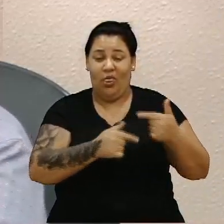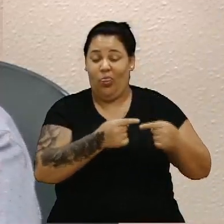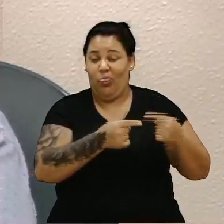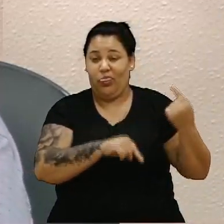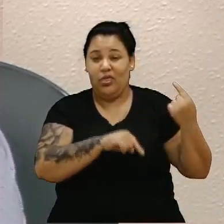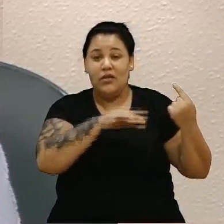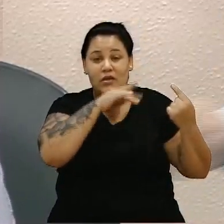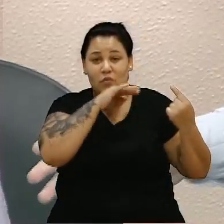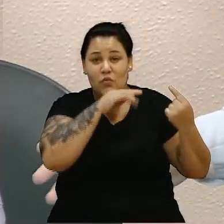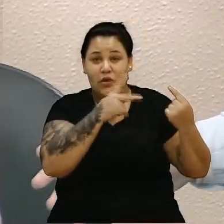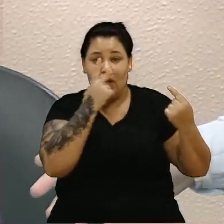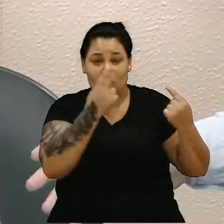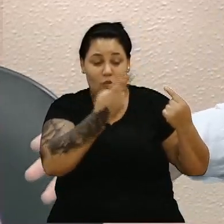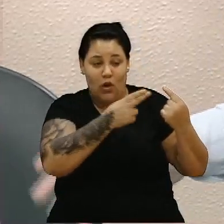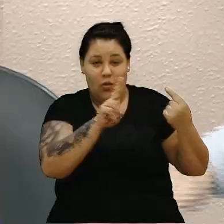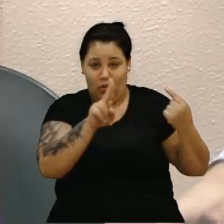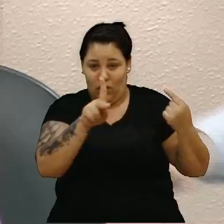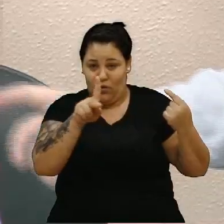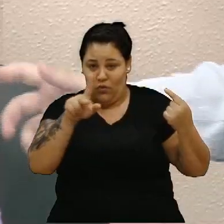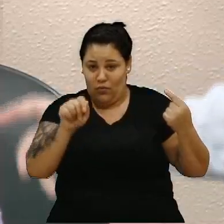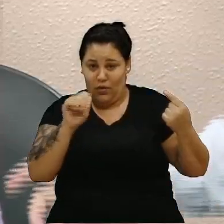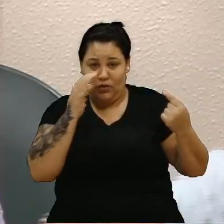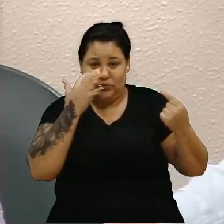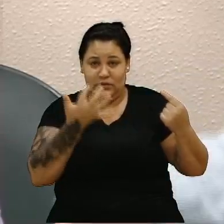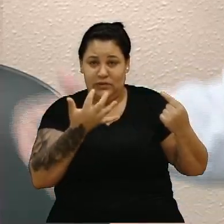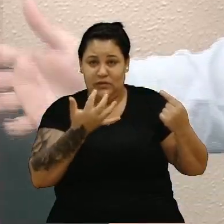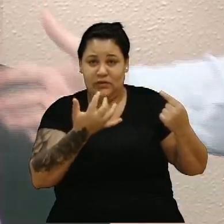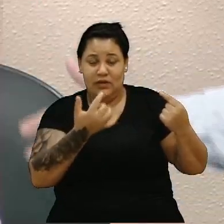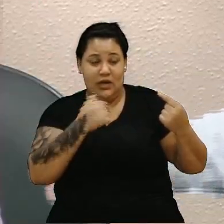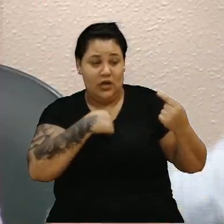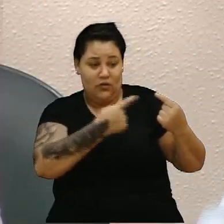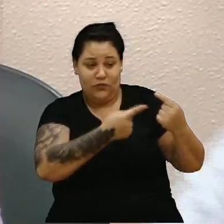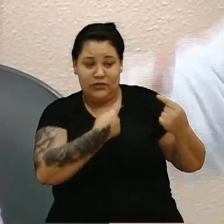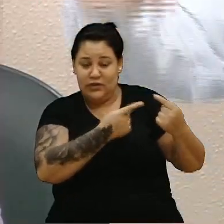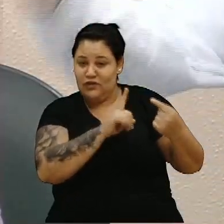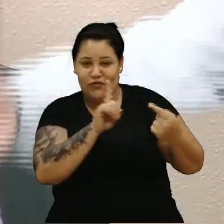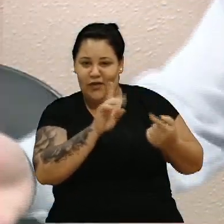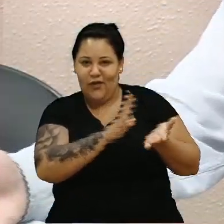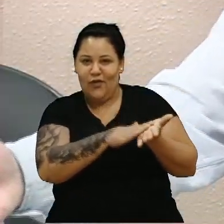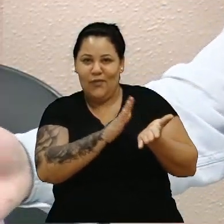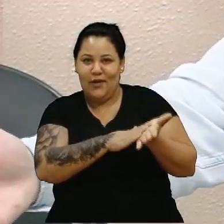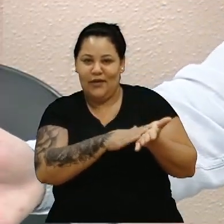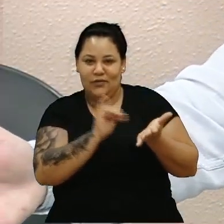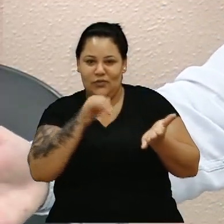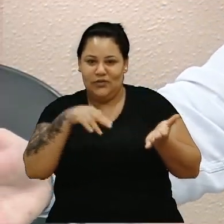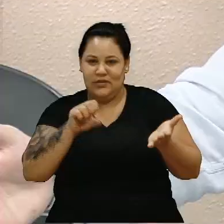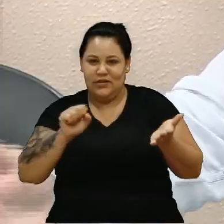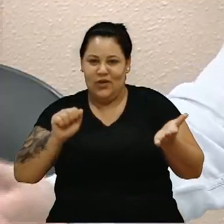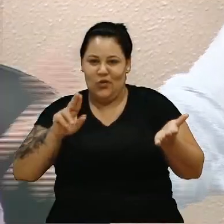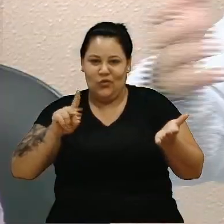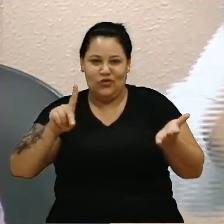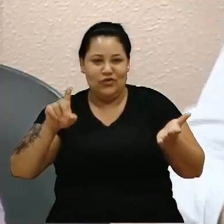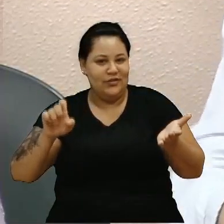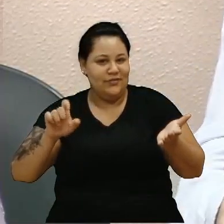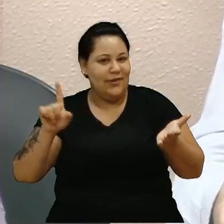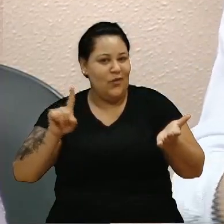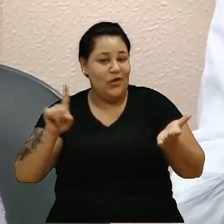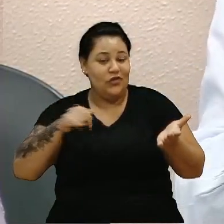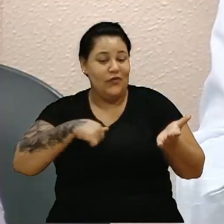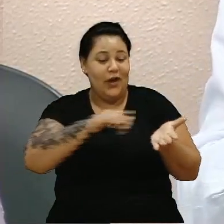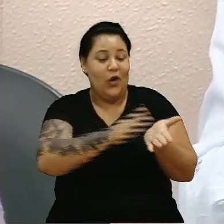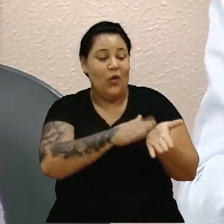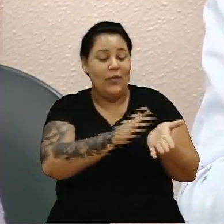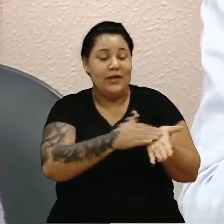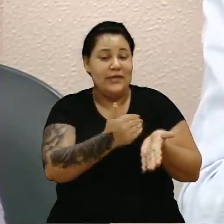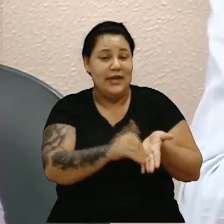a exemplo das UPAs, bom, eu e o senhor não vamos cobrar do InSaúde, nós vamos cobrar do secretário. E o do prefeito Adiló, que foi